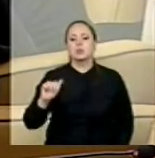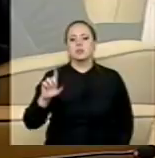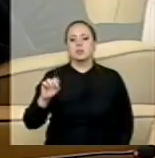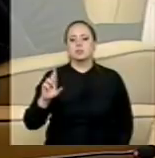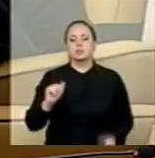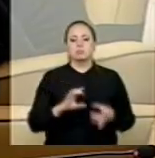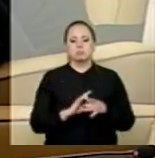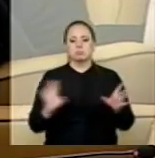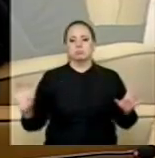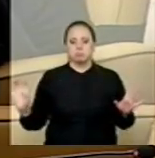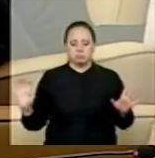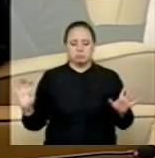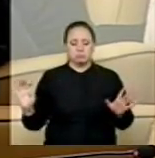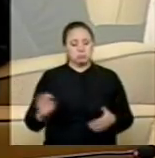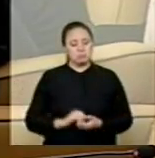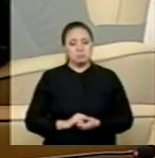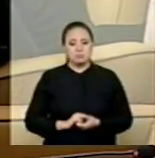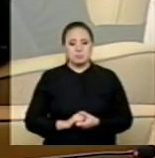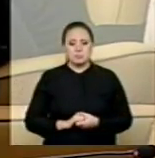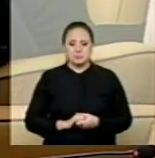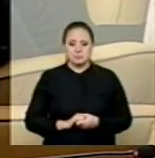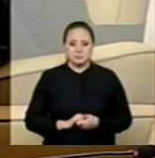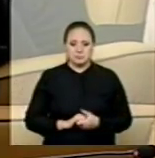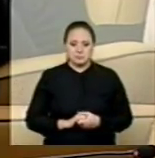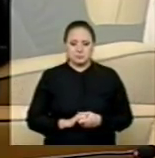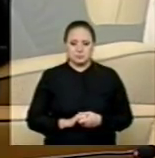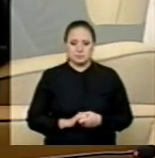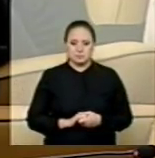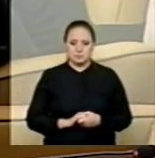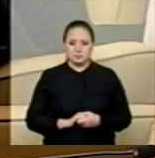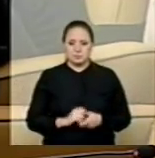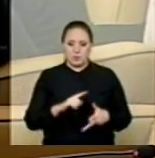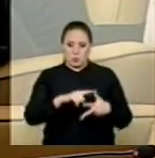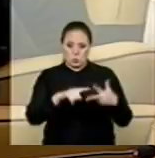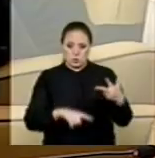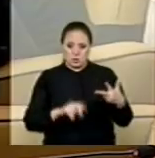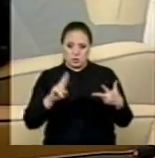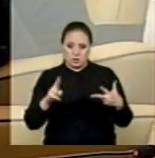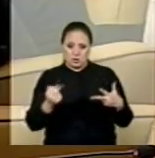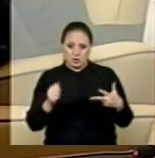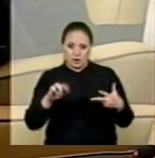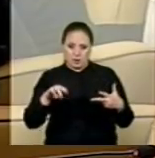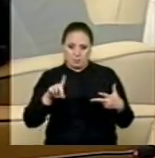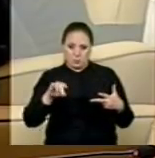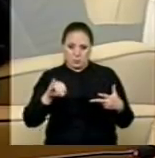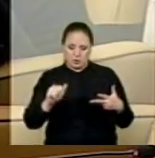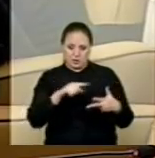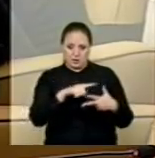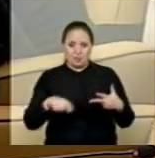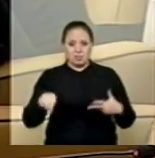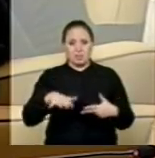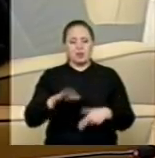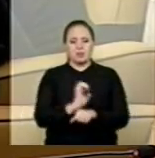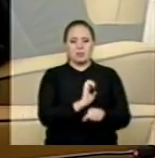de intervenção federal. A harmonia entre os poderes no âmbito estadual foi tida